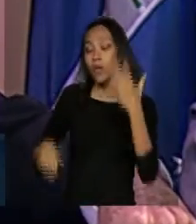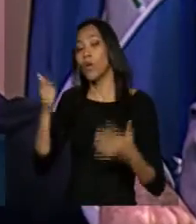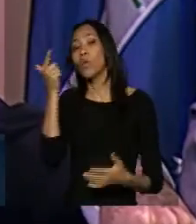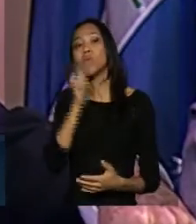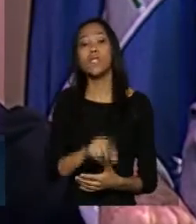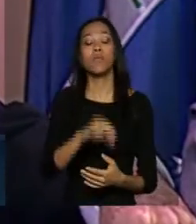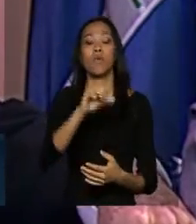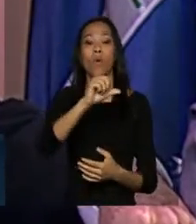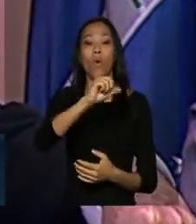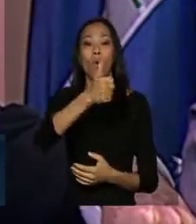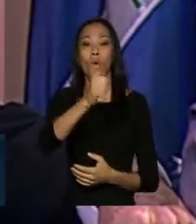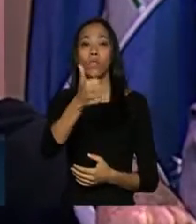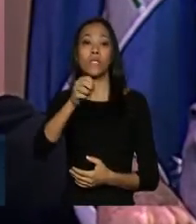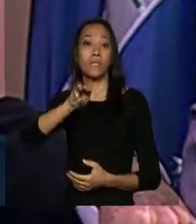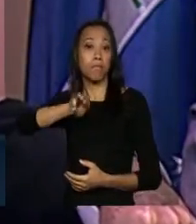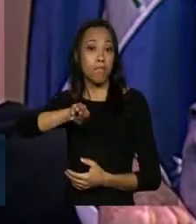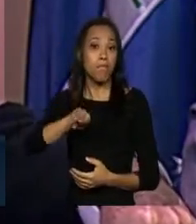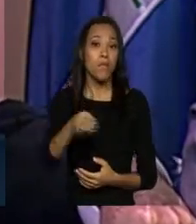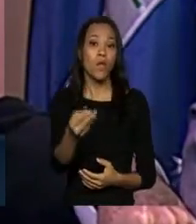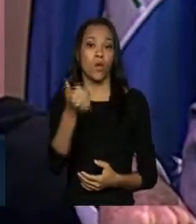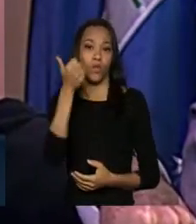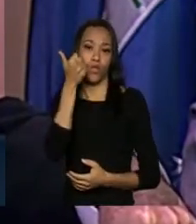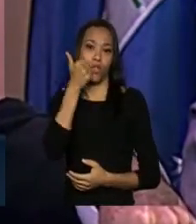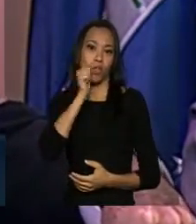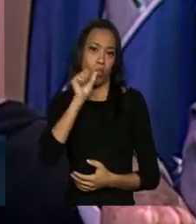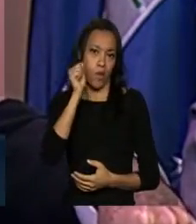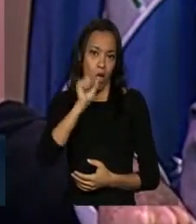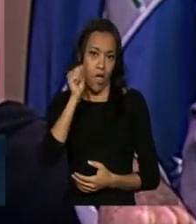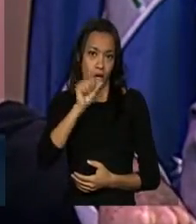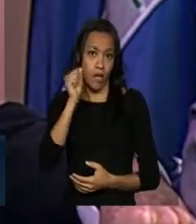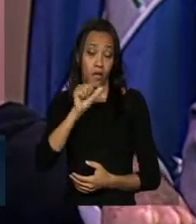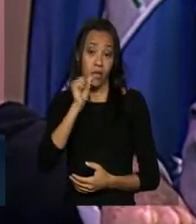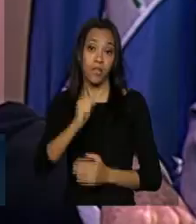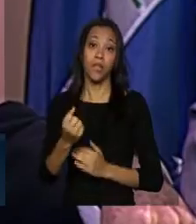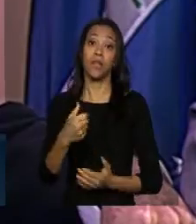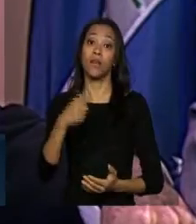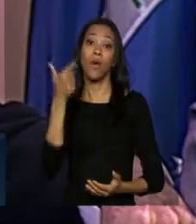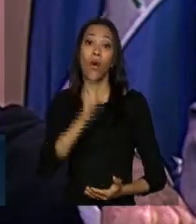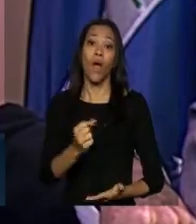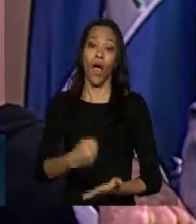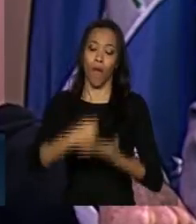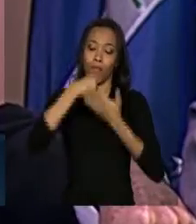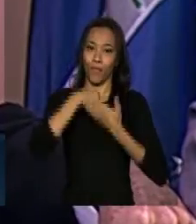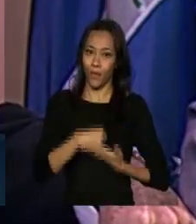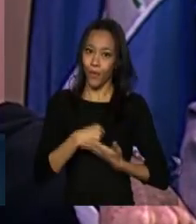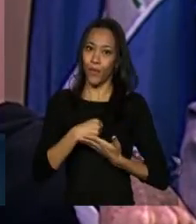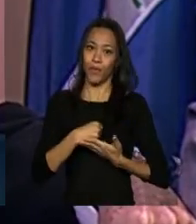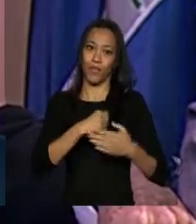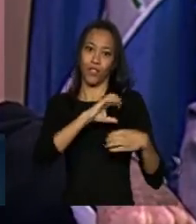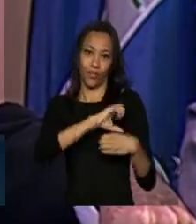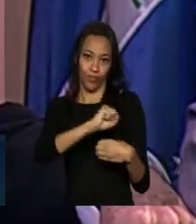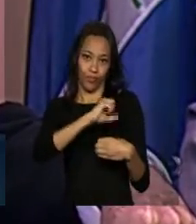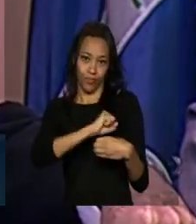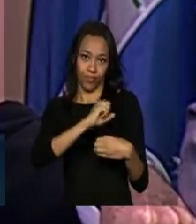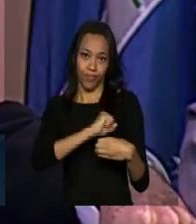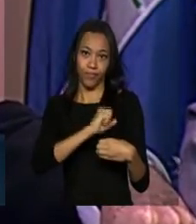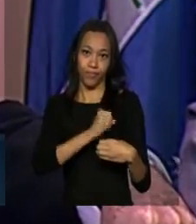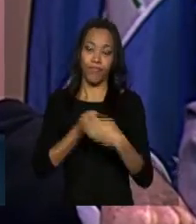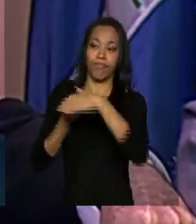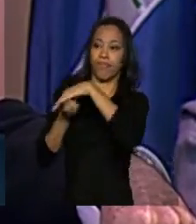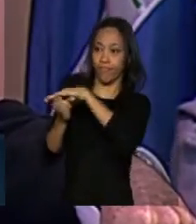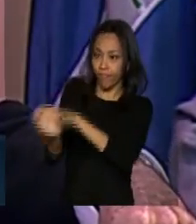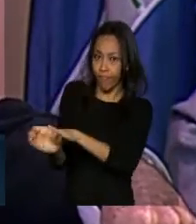11 milhões de mulheres assistidas em aleitamento materno na rede de bancos de leite